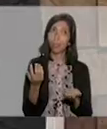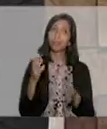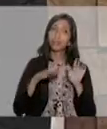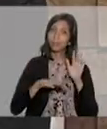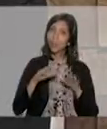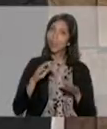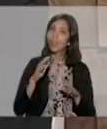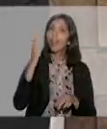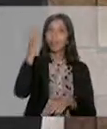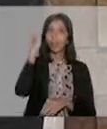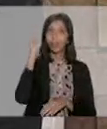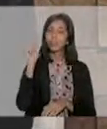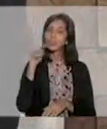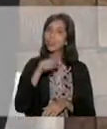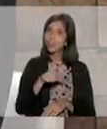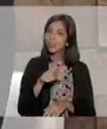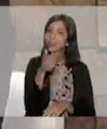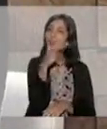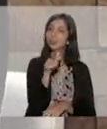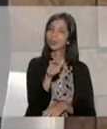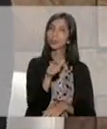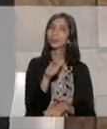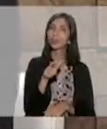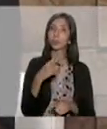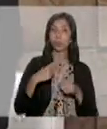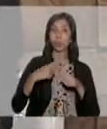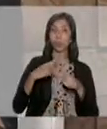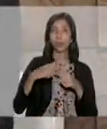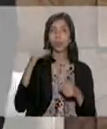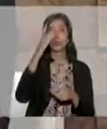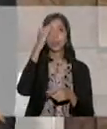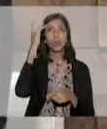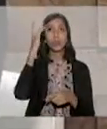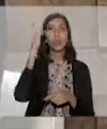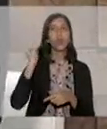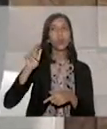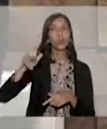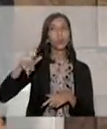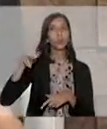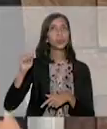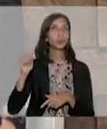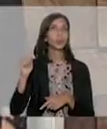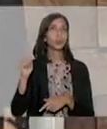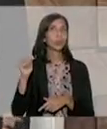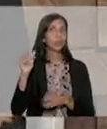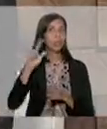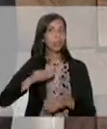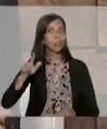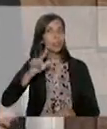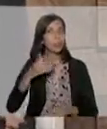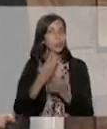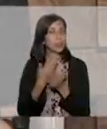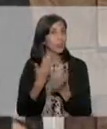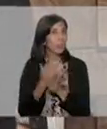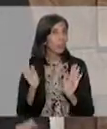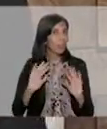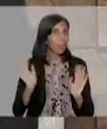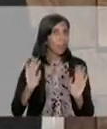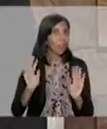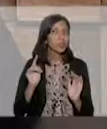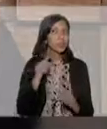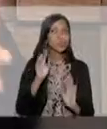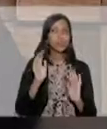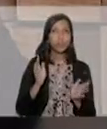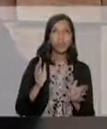eu ia te dizer, eu acho que já dá você já entrou com um ganho, né? Sim. Em relação a uma pessoa que não tem nenhuma relação com a literatura, né? Claro,